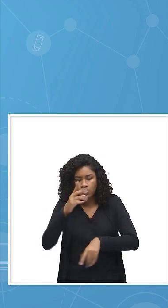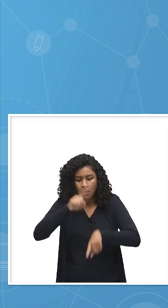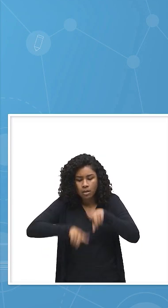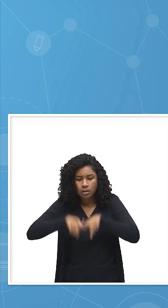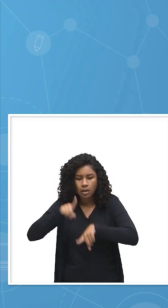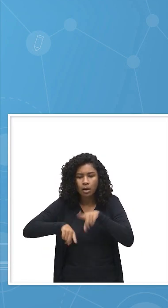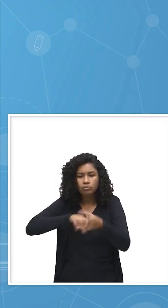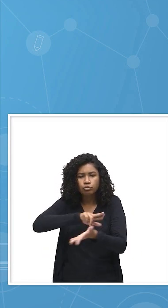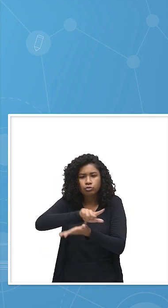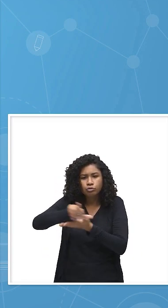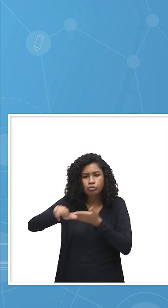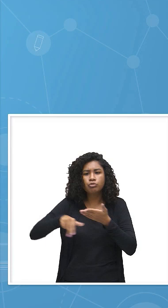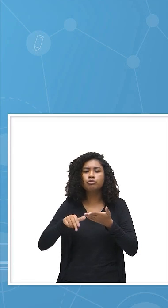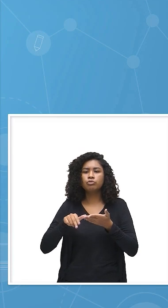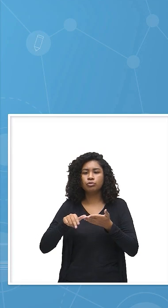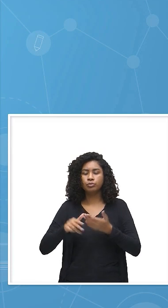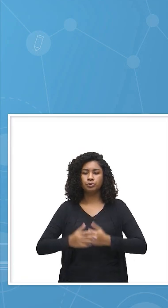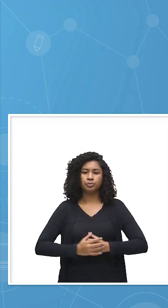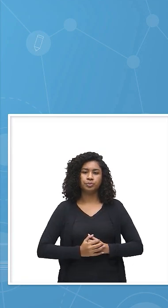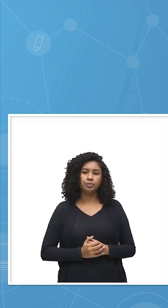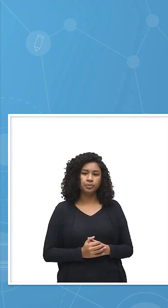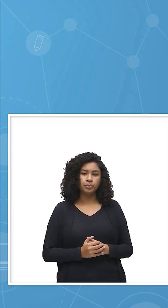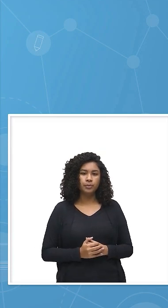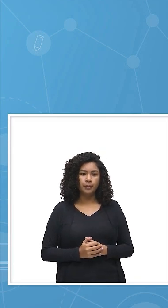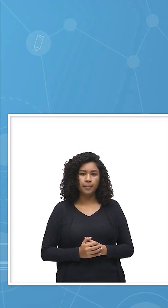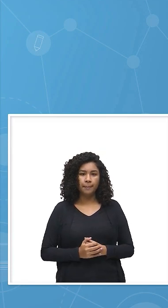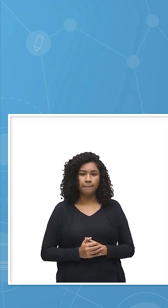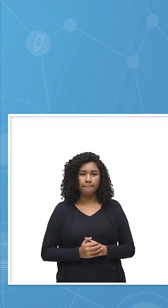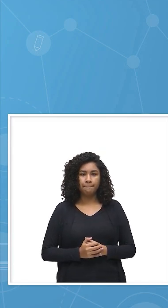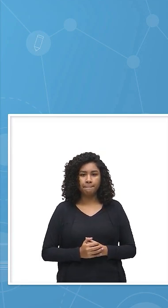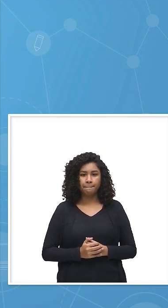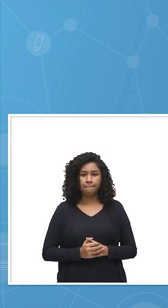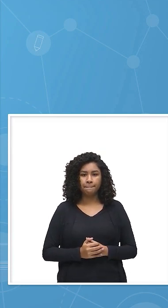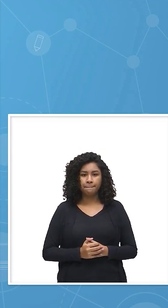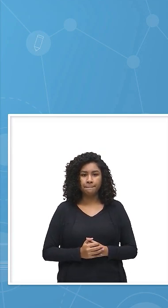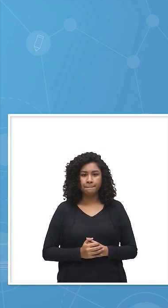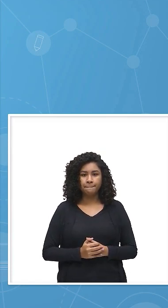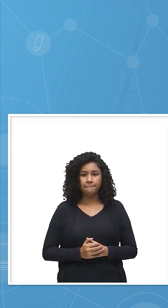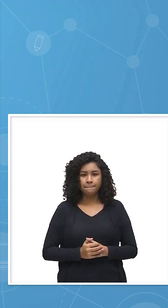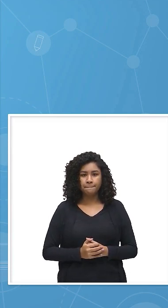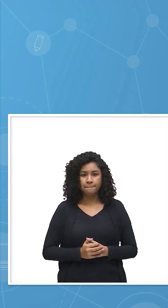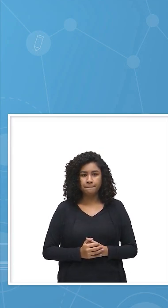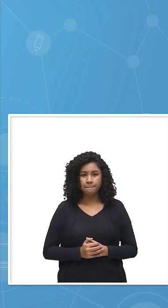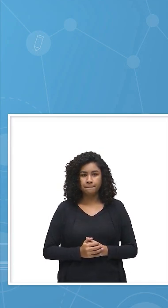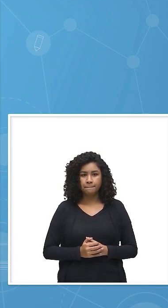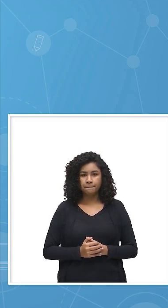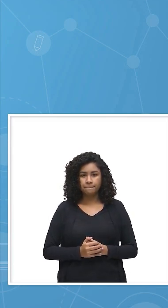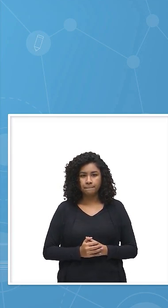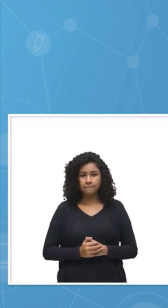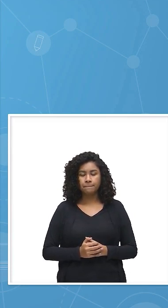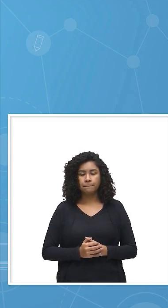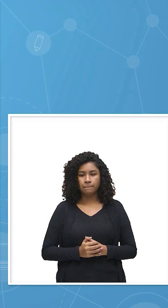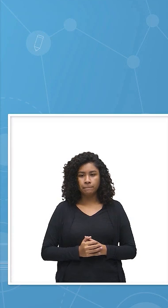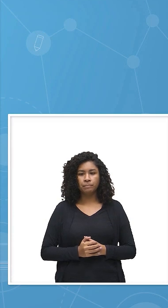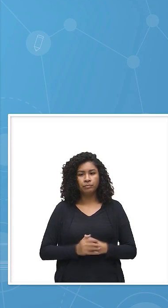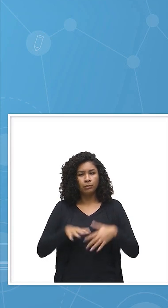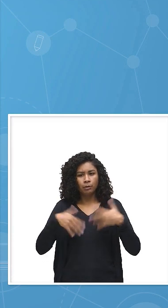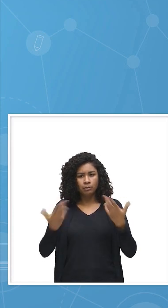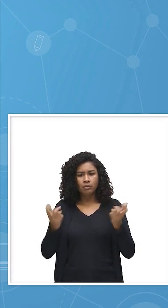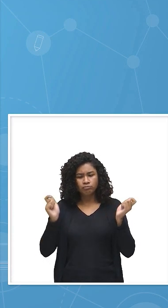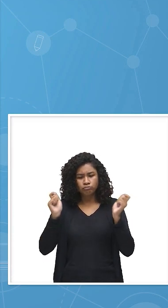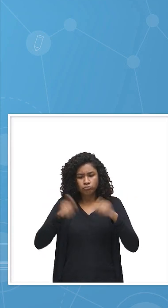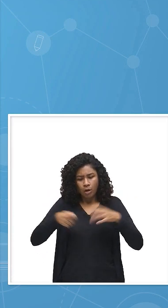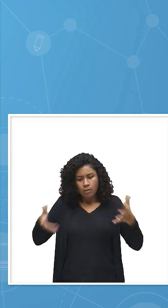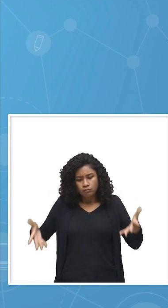que de mudança? Vamos ver mais à frente. Vai possibilitar o aumento da eficácia, da eficiência